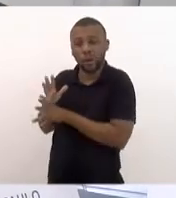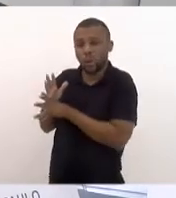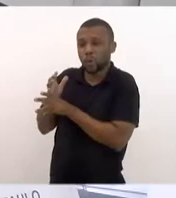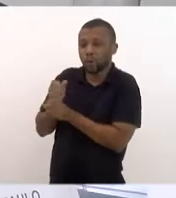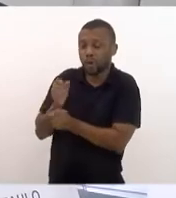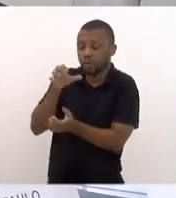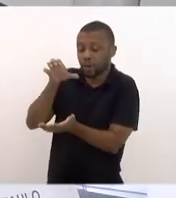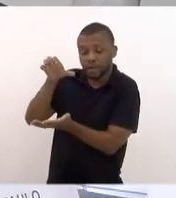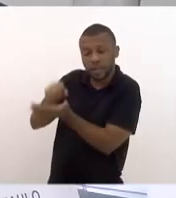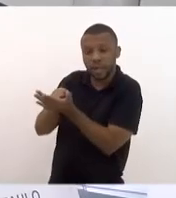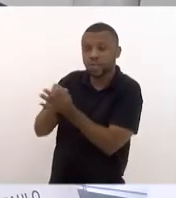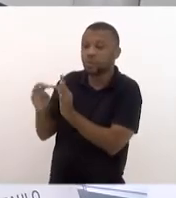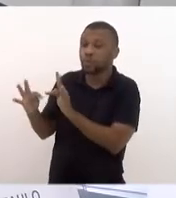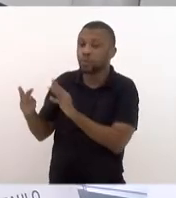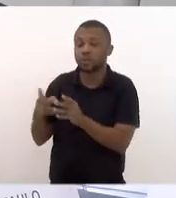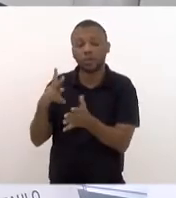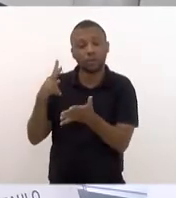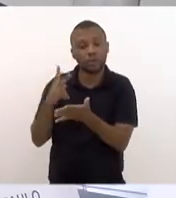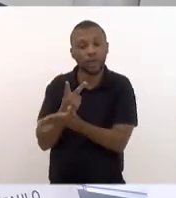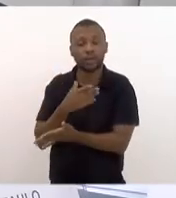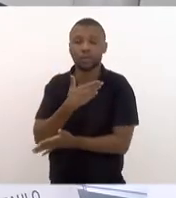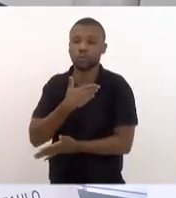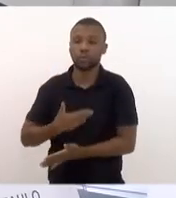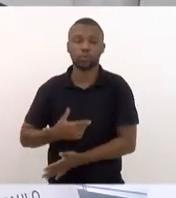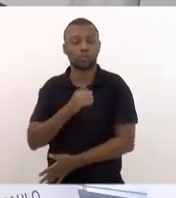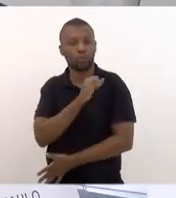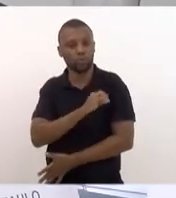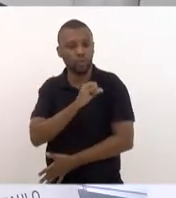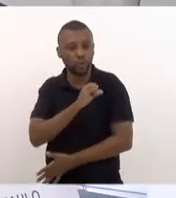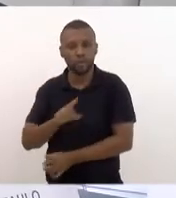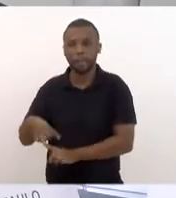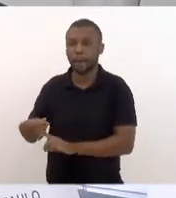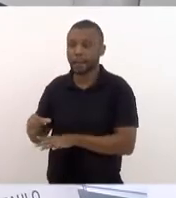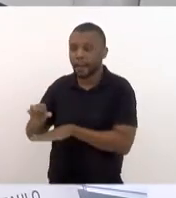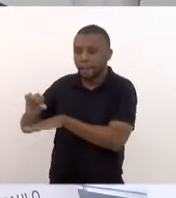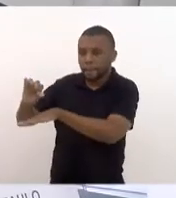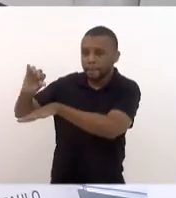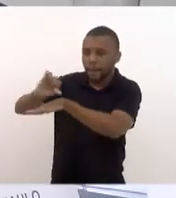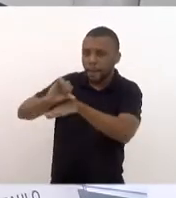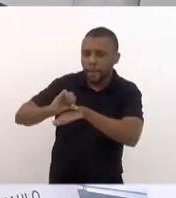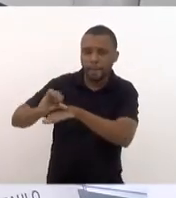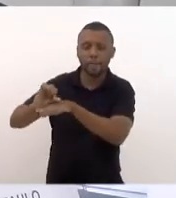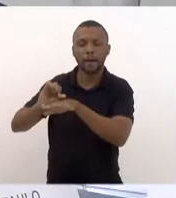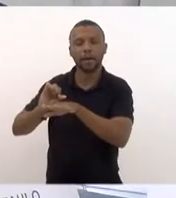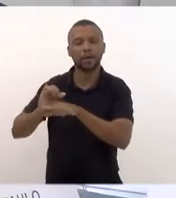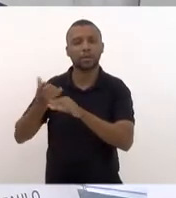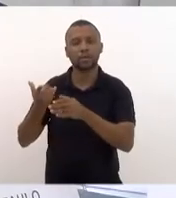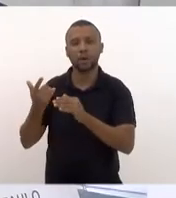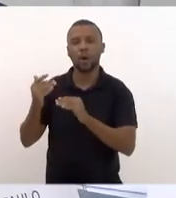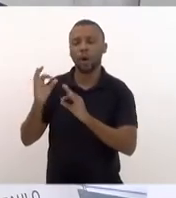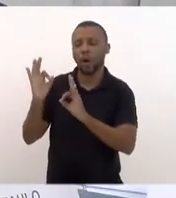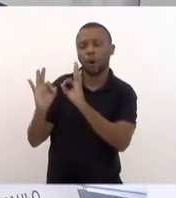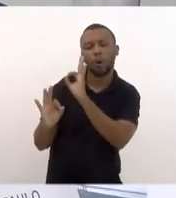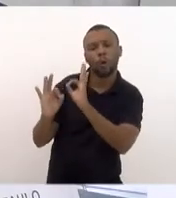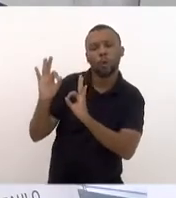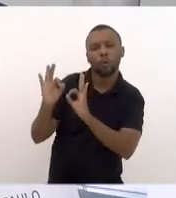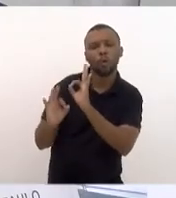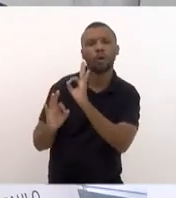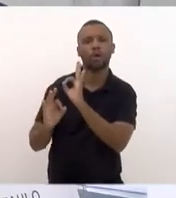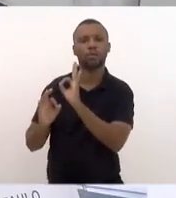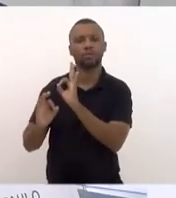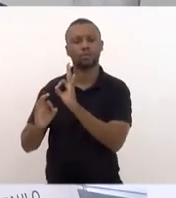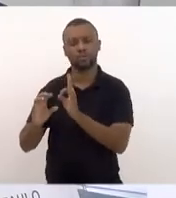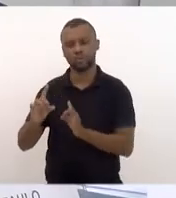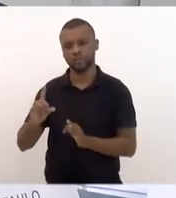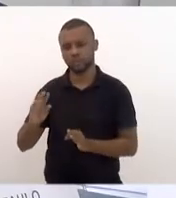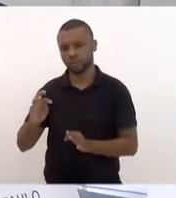que acontece no nosso estado e na região metropolitana. Construir um plano diretor,